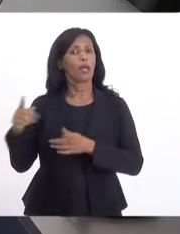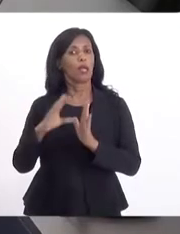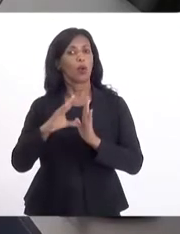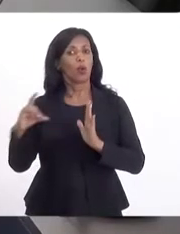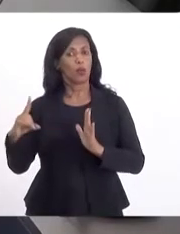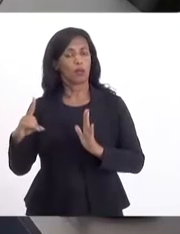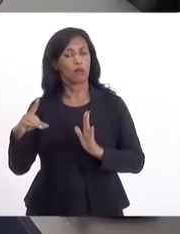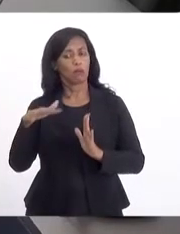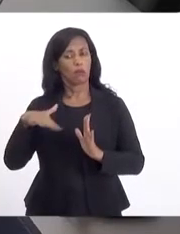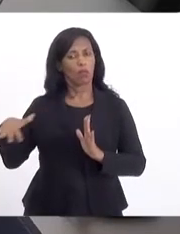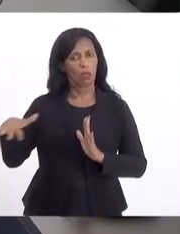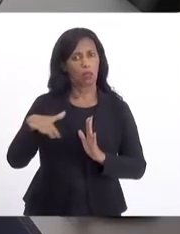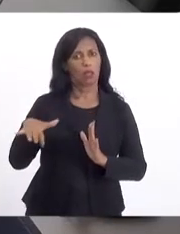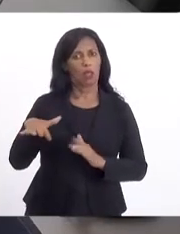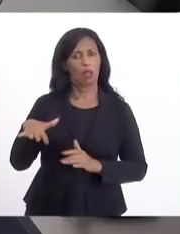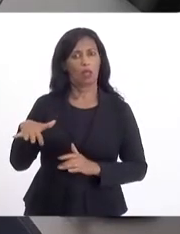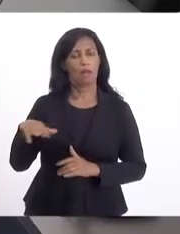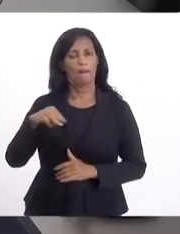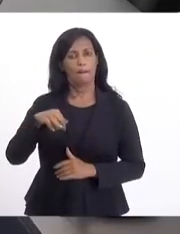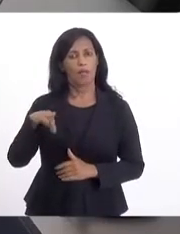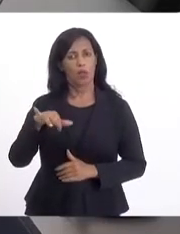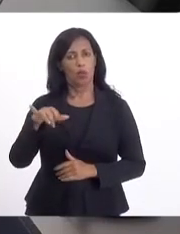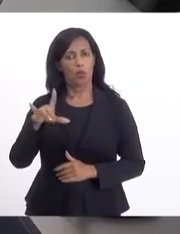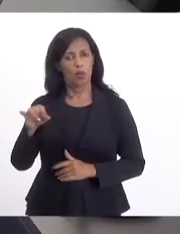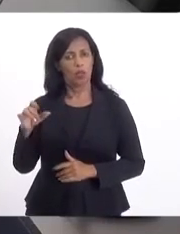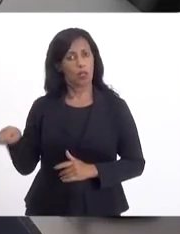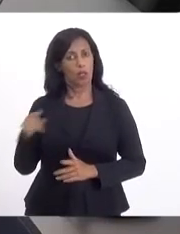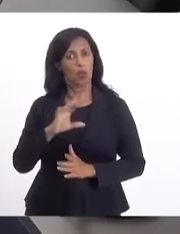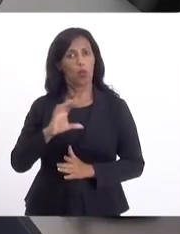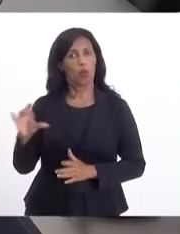coordena a região metropolitana. Pois não?